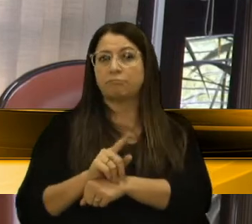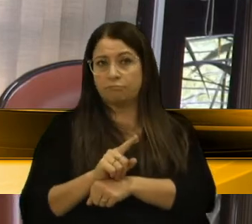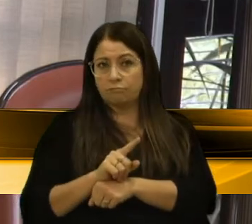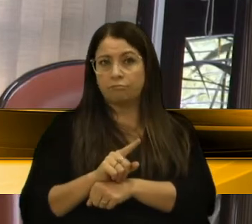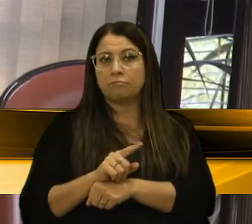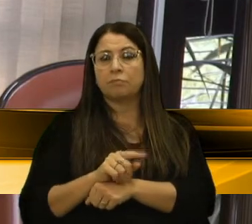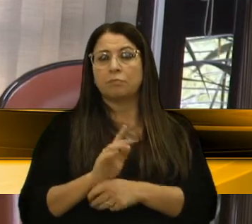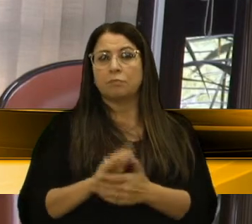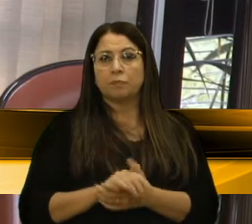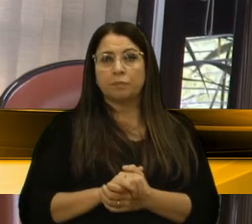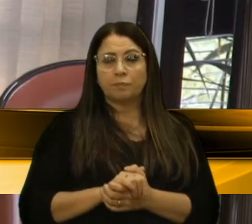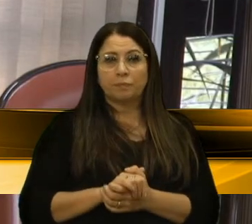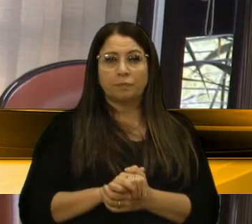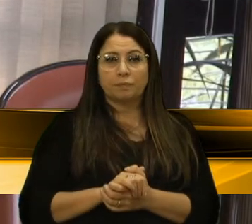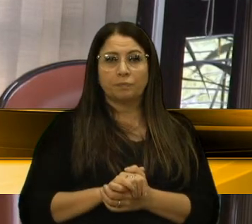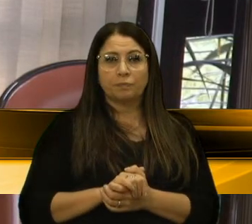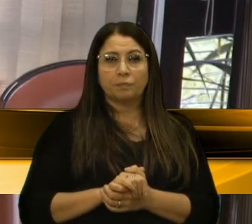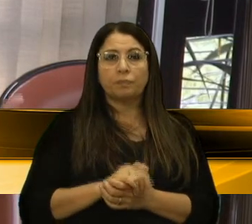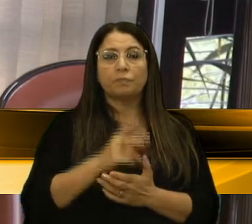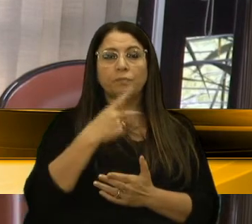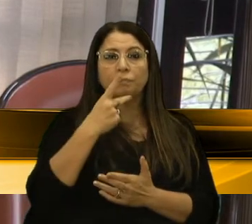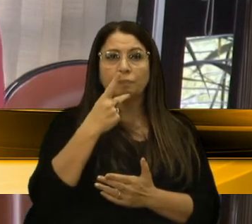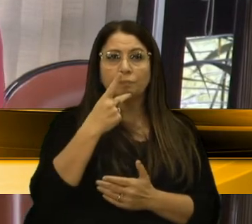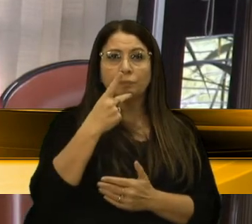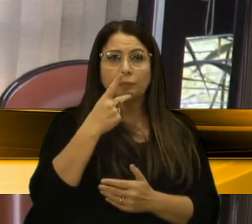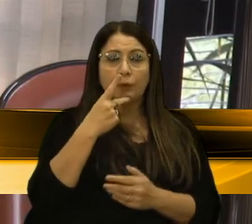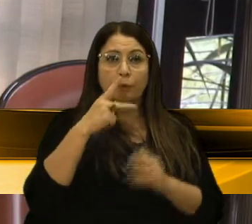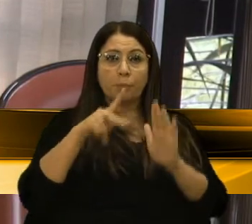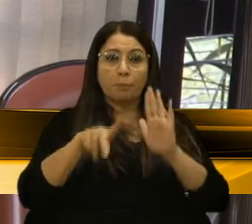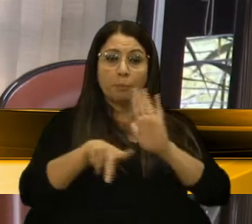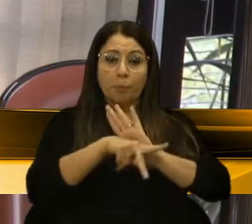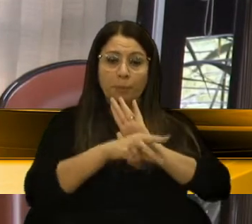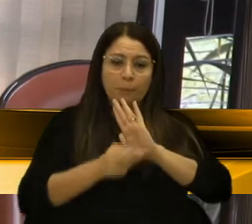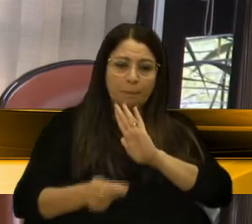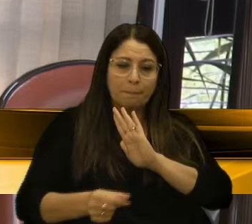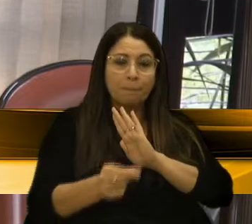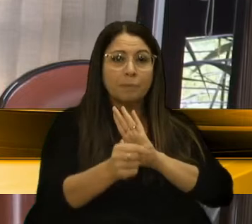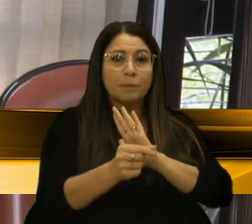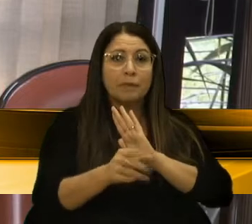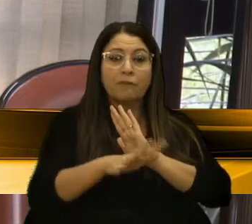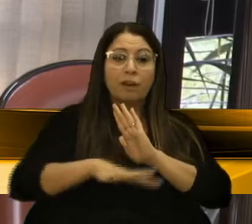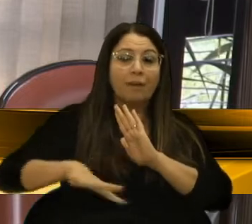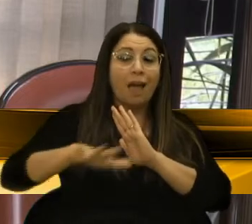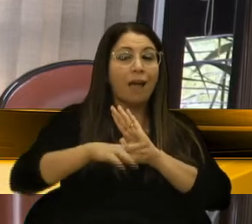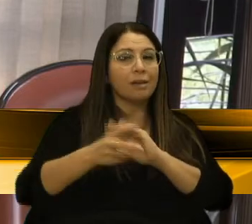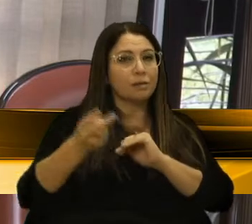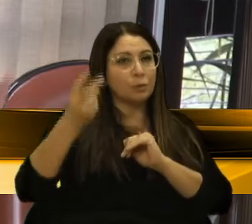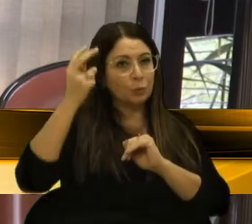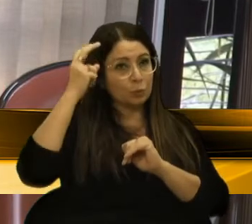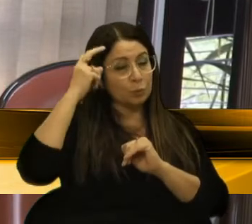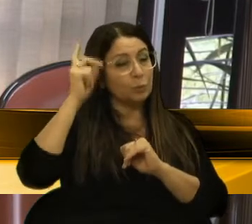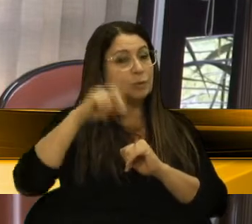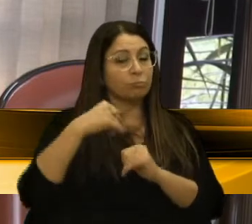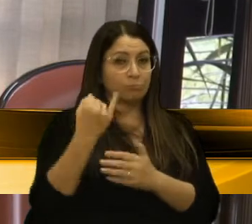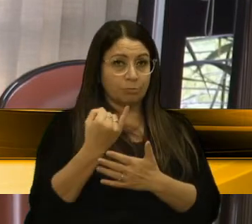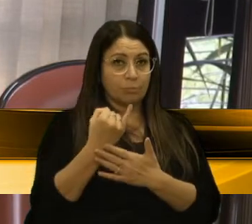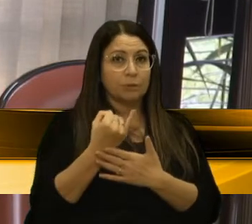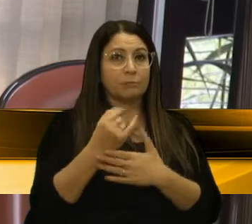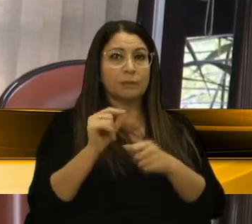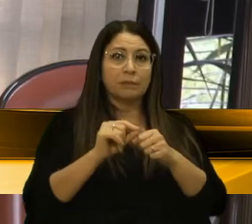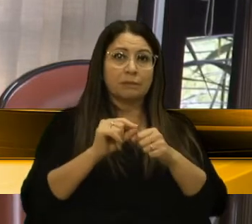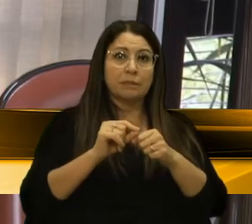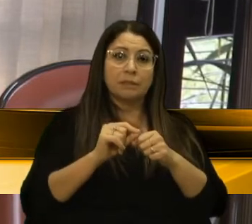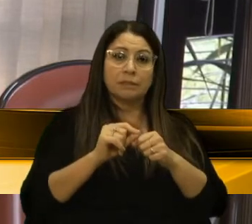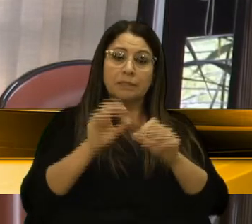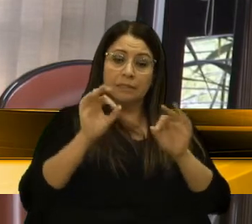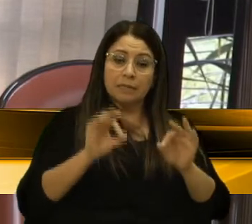para além... quando a gente fala em patrimônio imaterial, a gente está falando da cultura e o que é importante para a constituição do ser